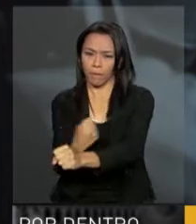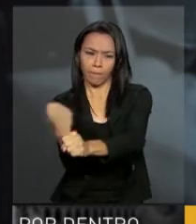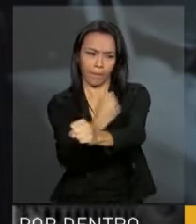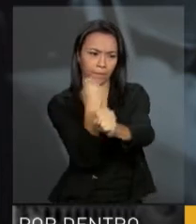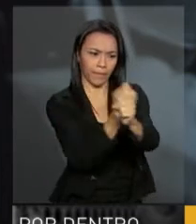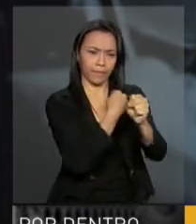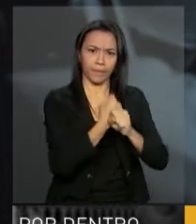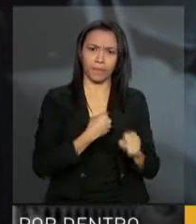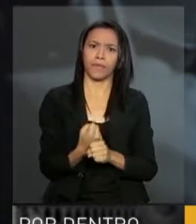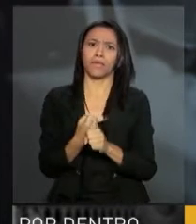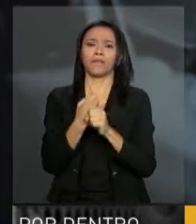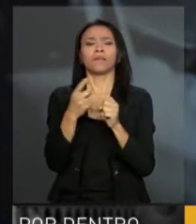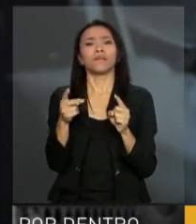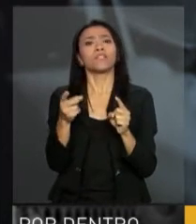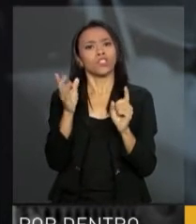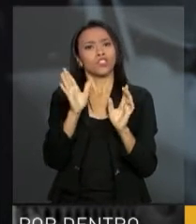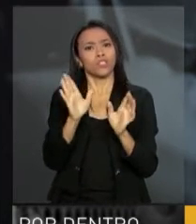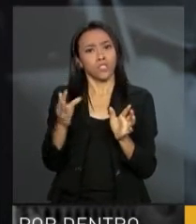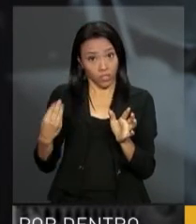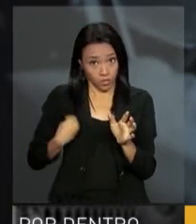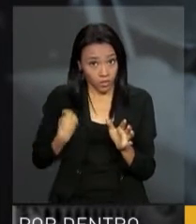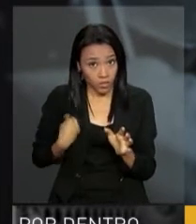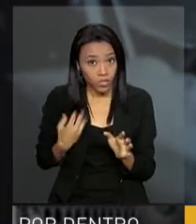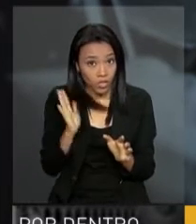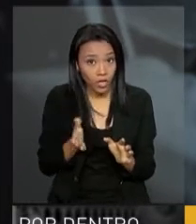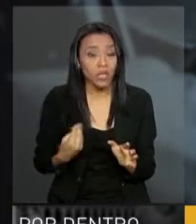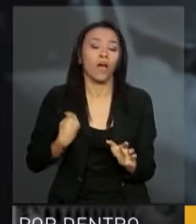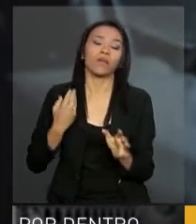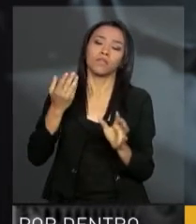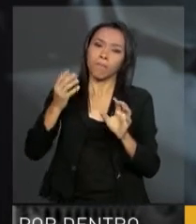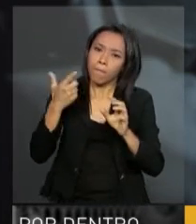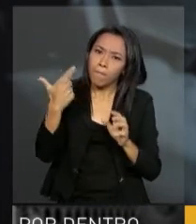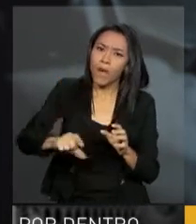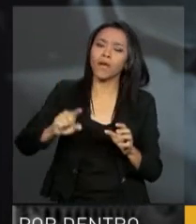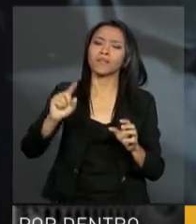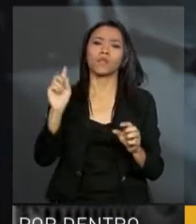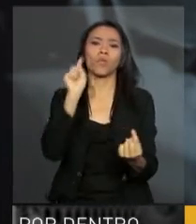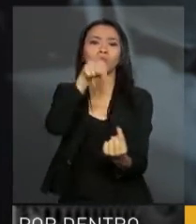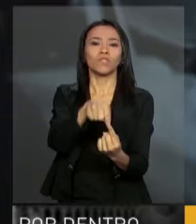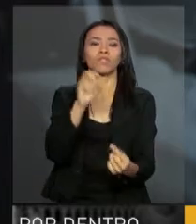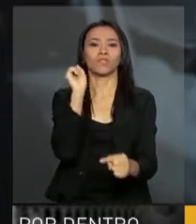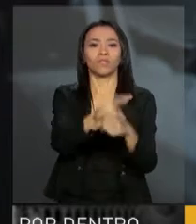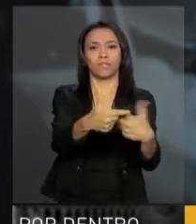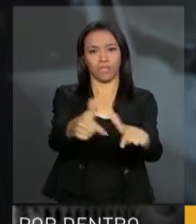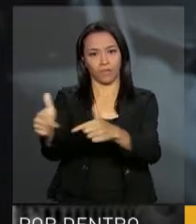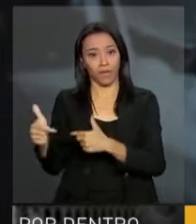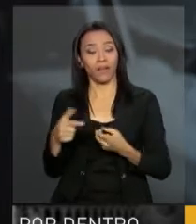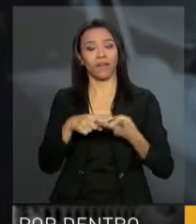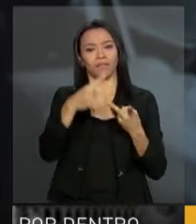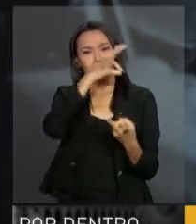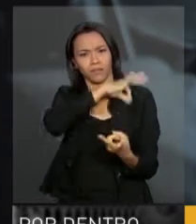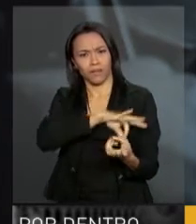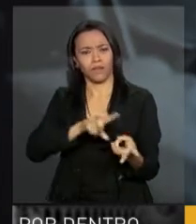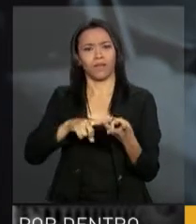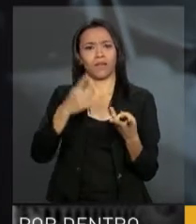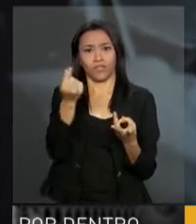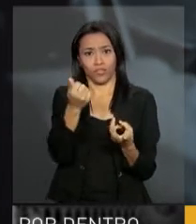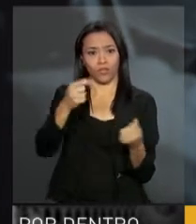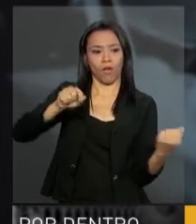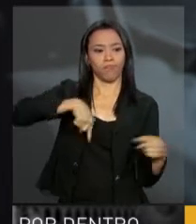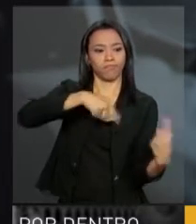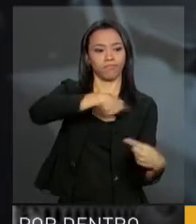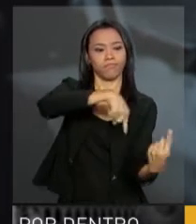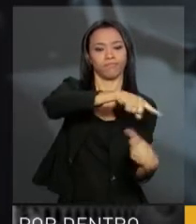de empreendimentos já existentes e com isso gerando emprego gerando renda gerando movimentação econômica